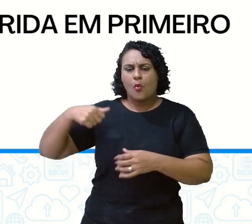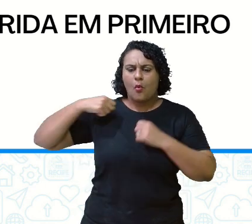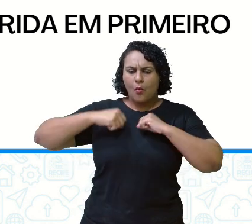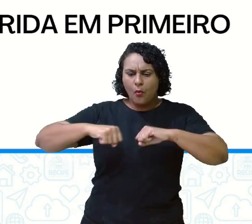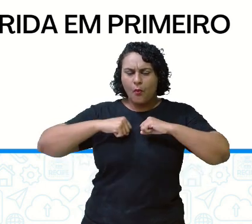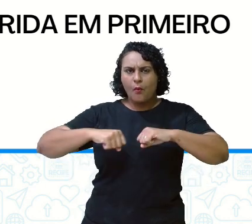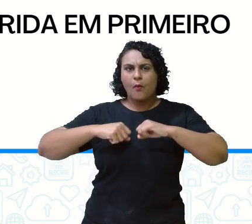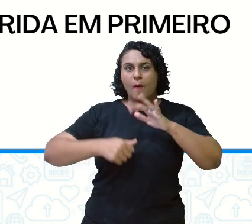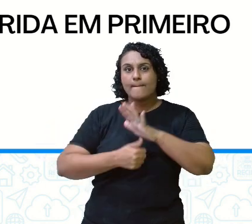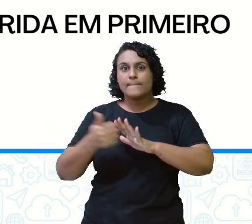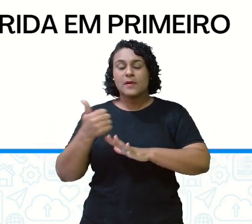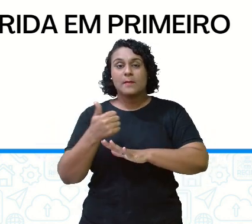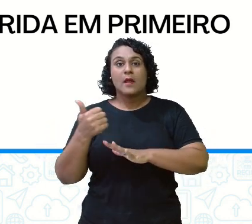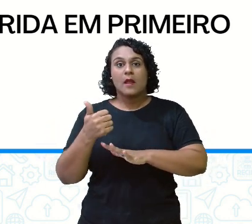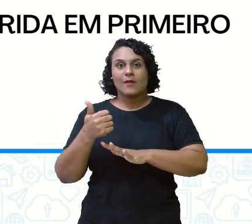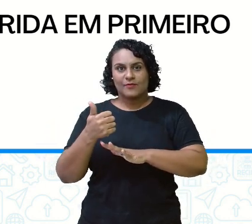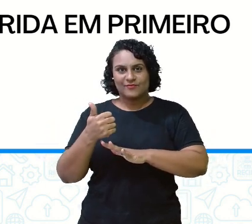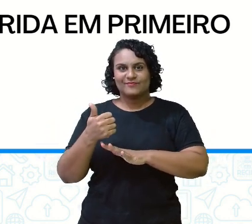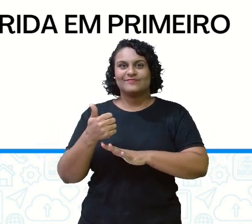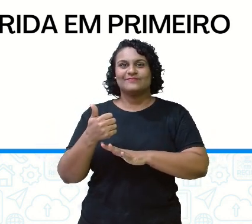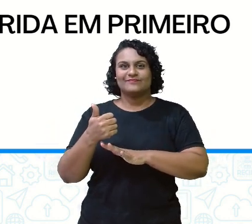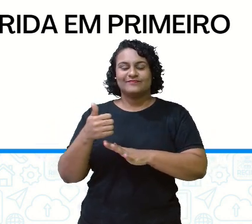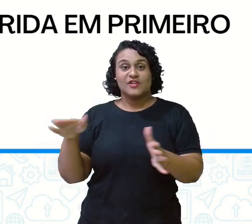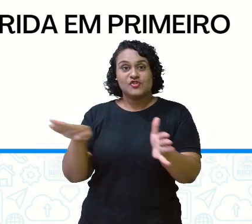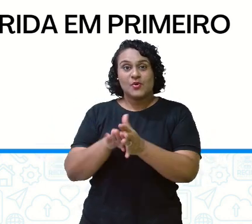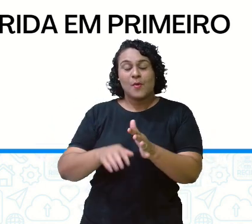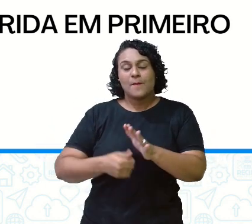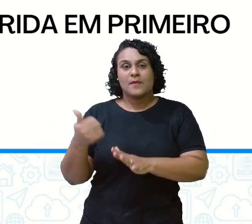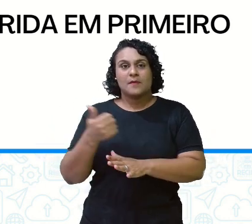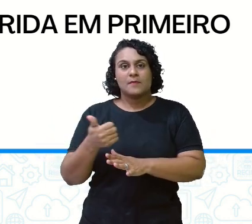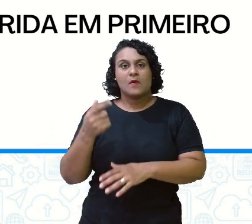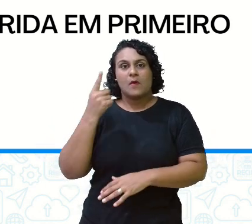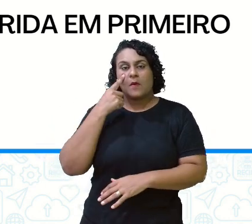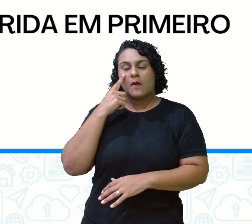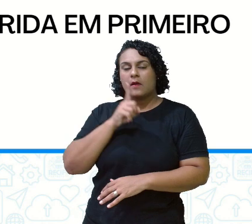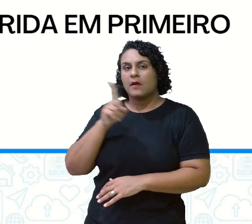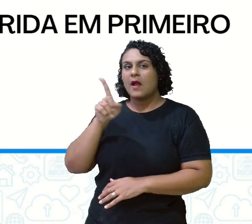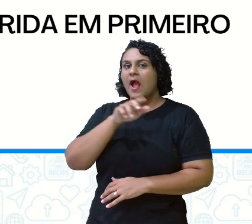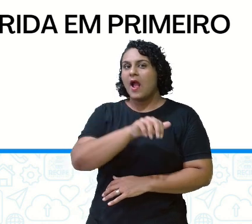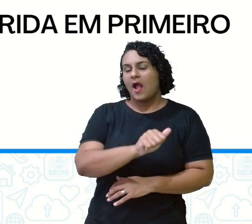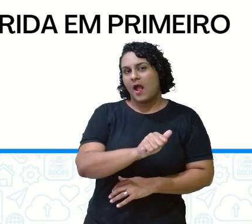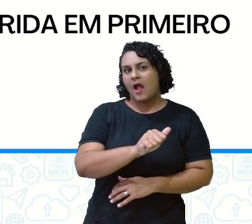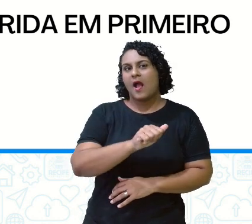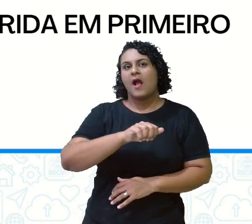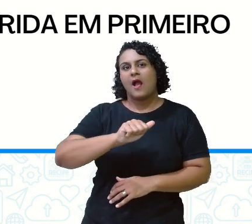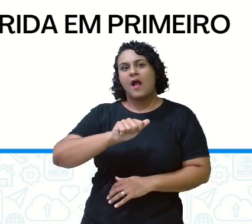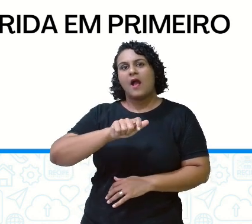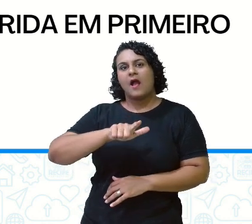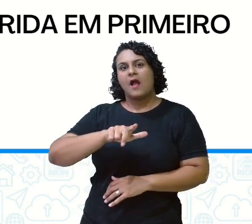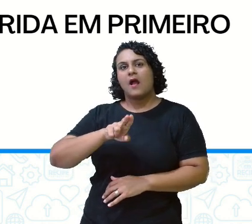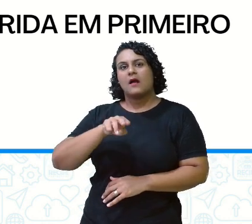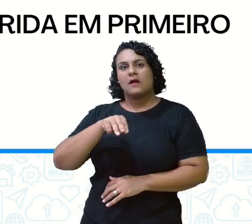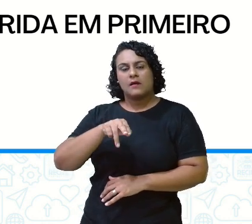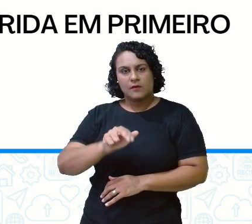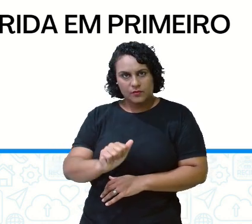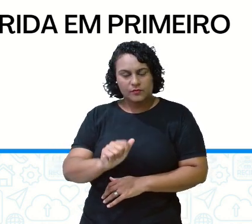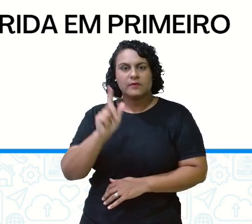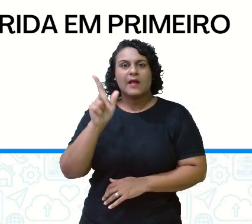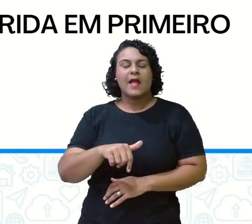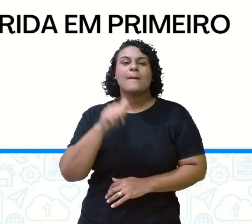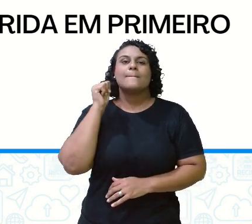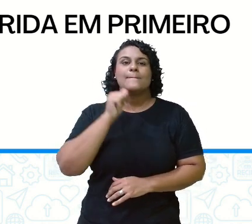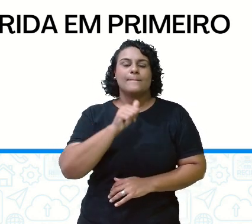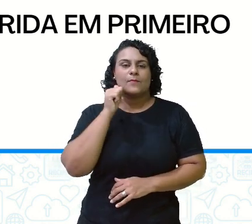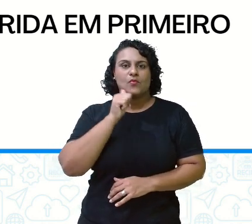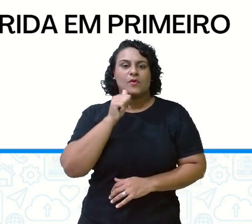lugar. Então, observem aí, ó, a aluna. Eu tenho aí o gênero, né, feminino, eu estou